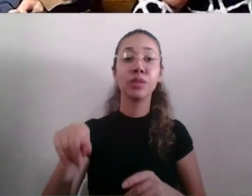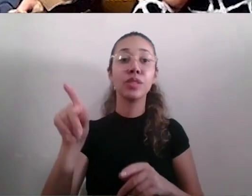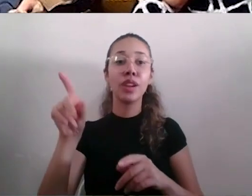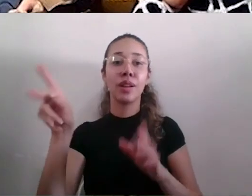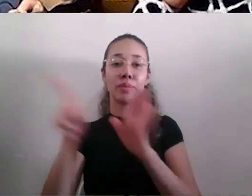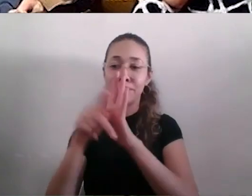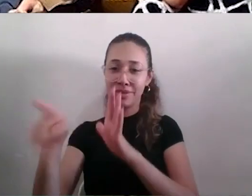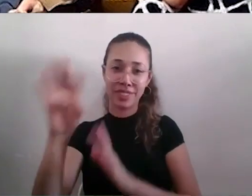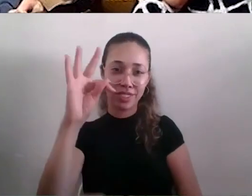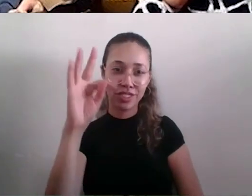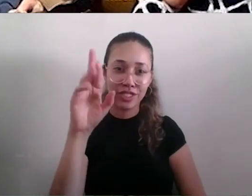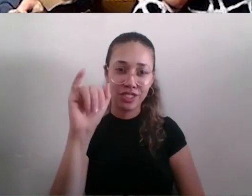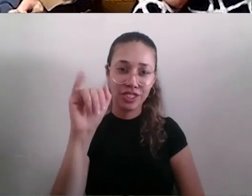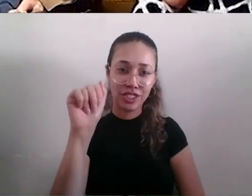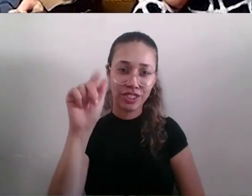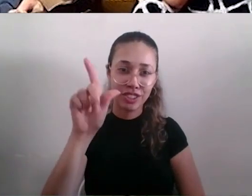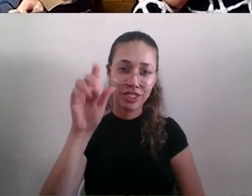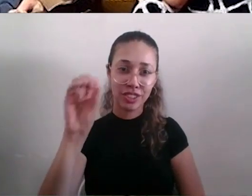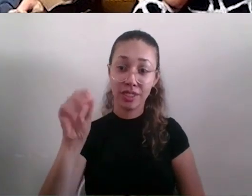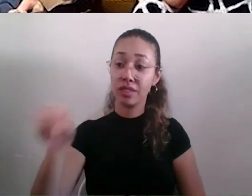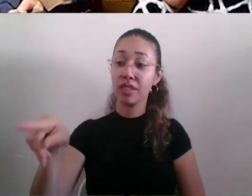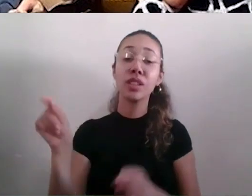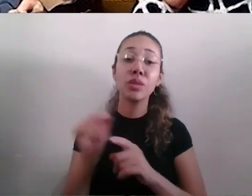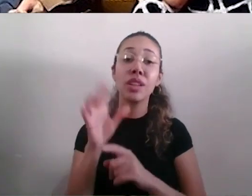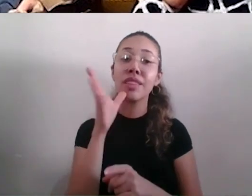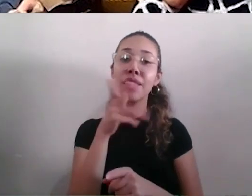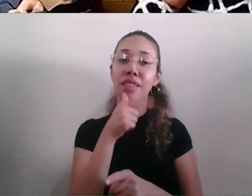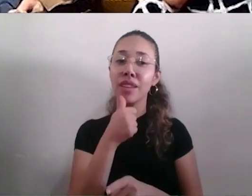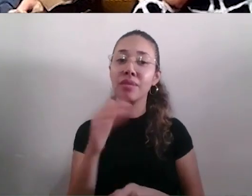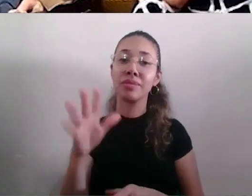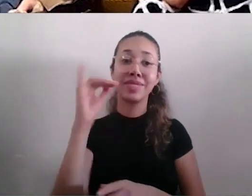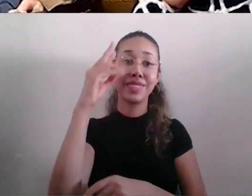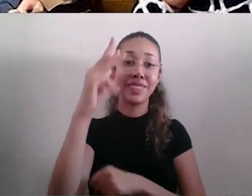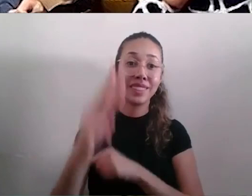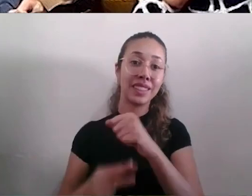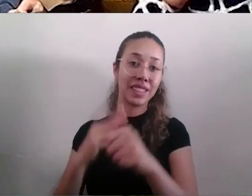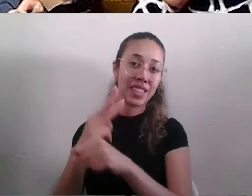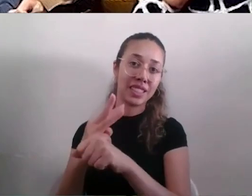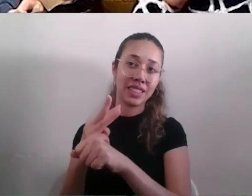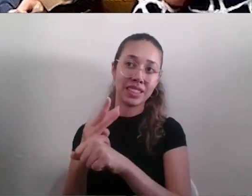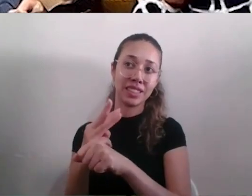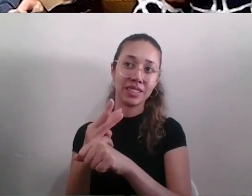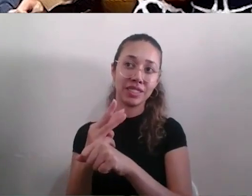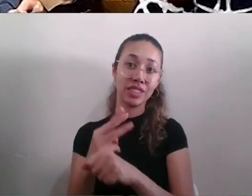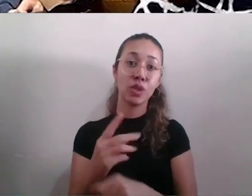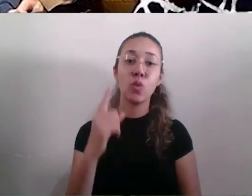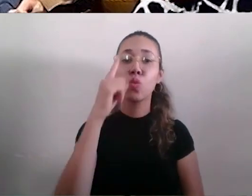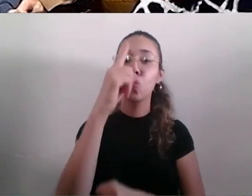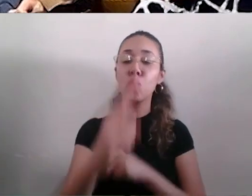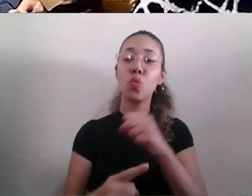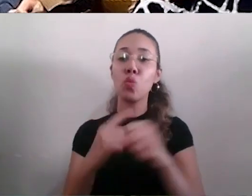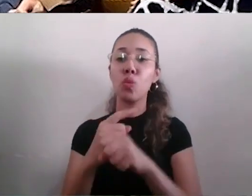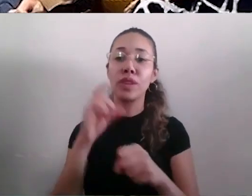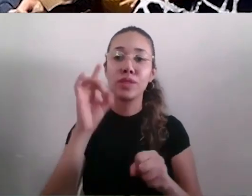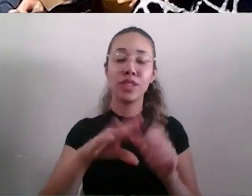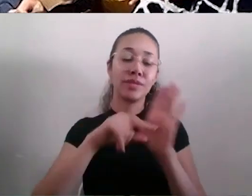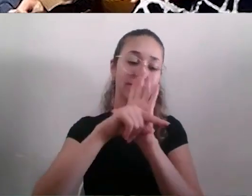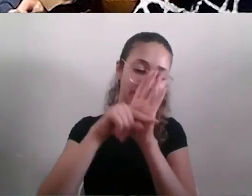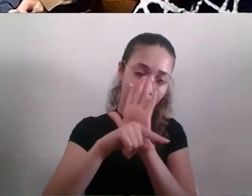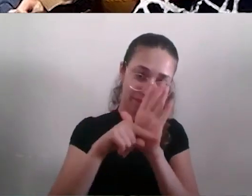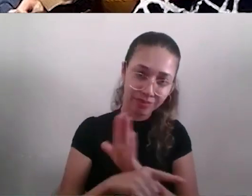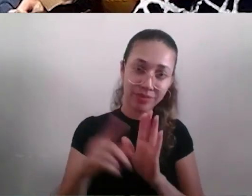Esse projeto levou 3 anos para fazer. Teve 1 ano inteiro só de pesquisa. Era o Thiago, com